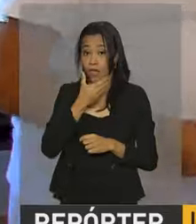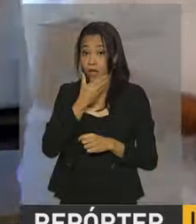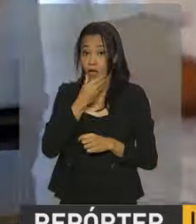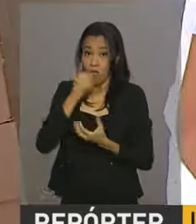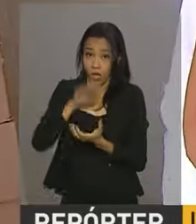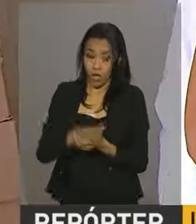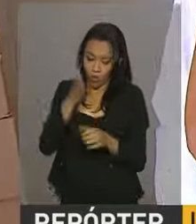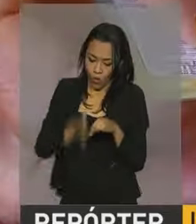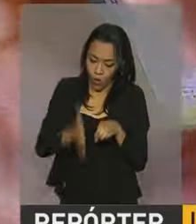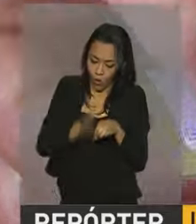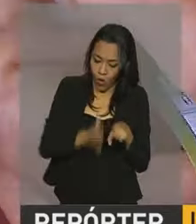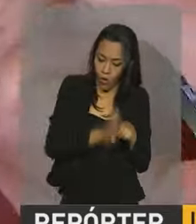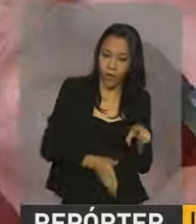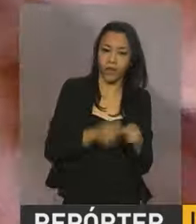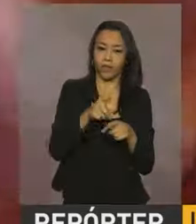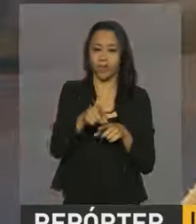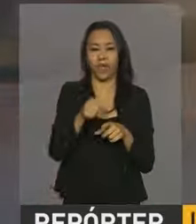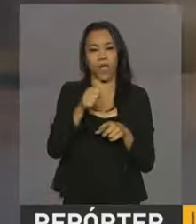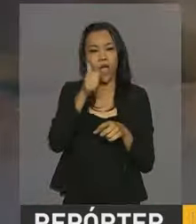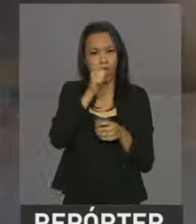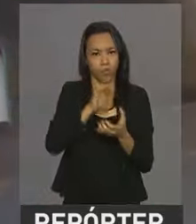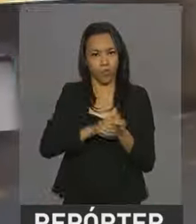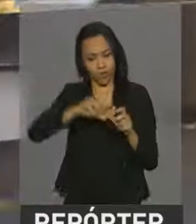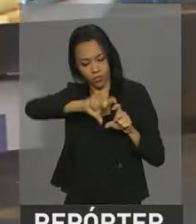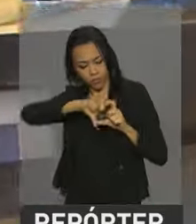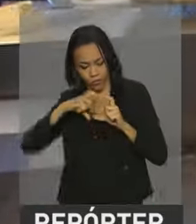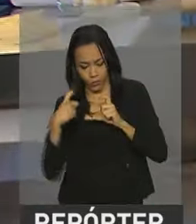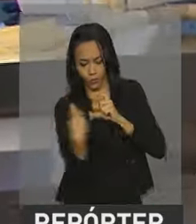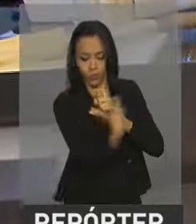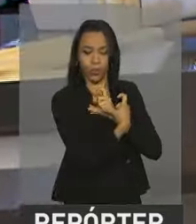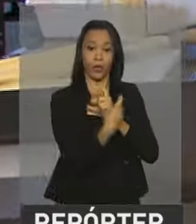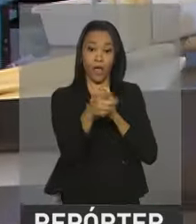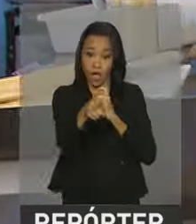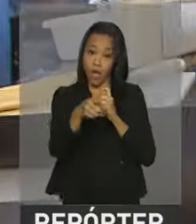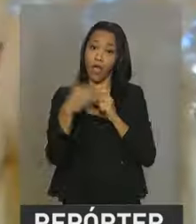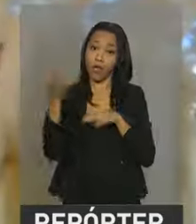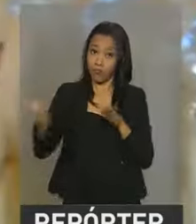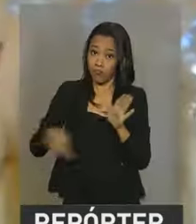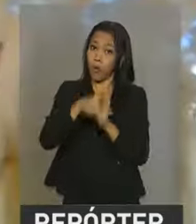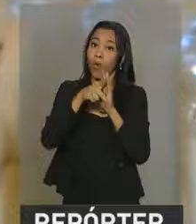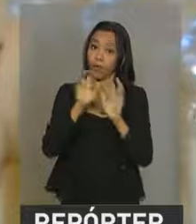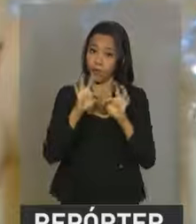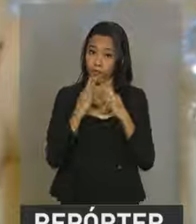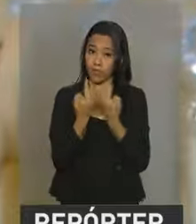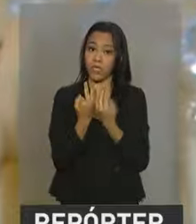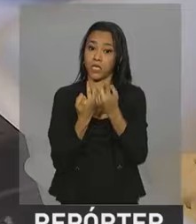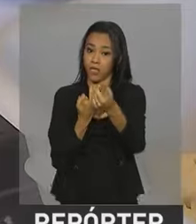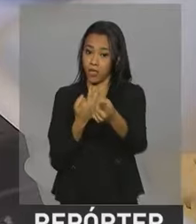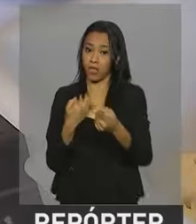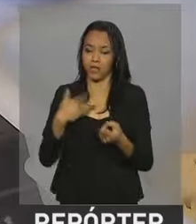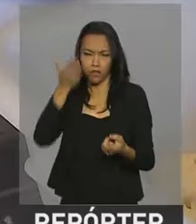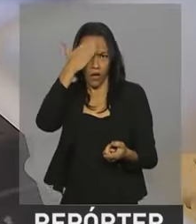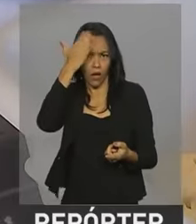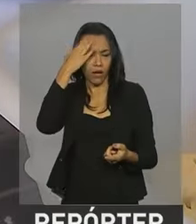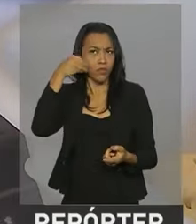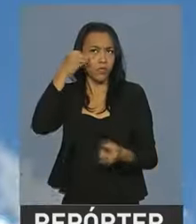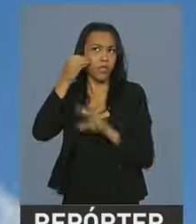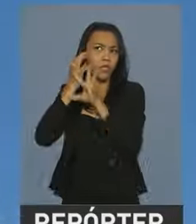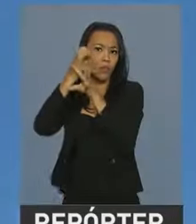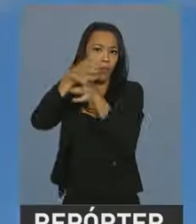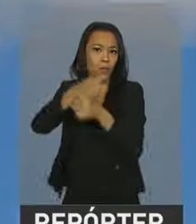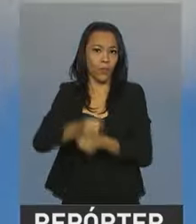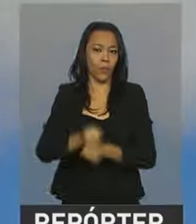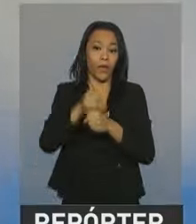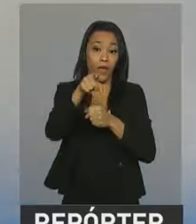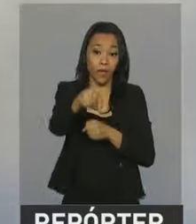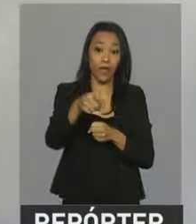organiza e a esposa embala todos juntos cuidando do negócio da família eles são experientes no assunto estão entre os